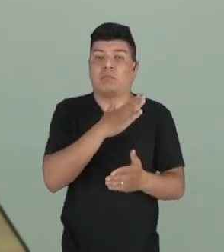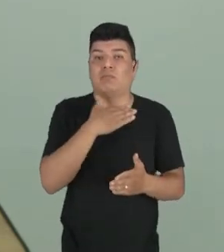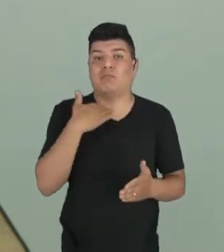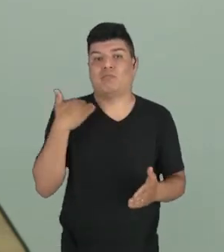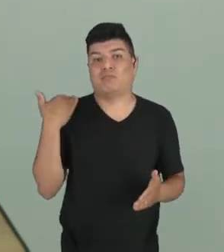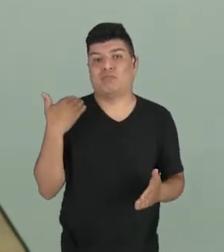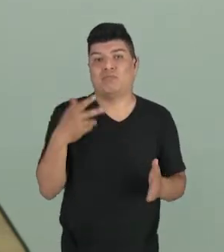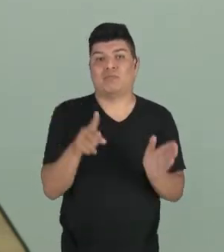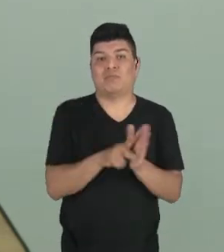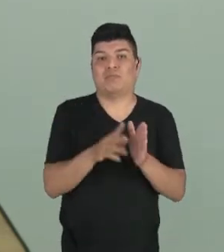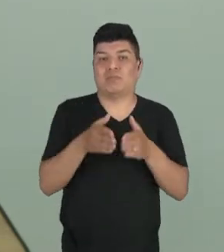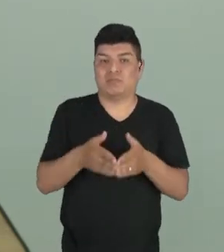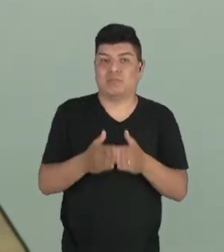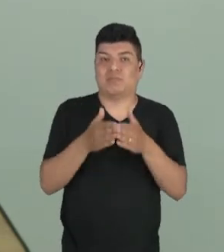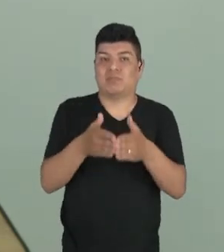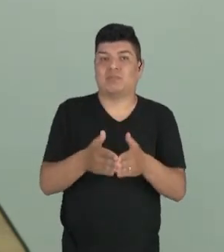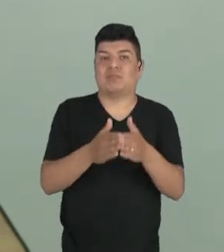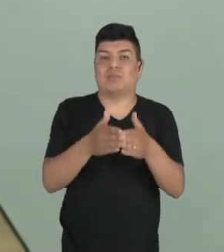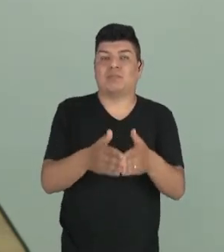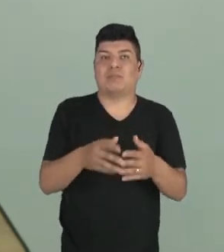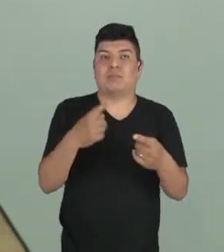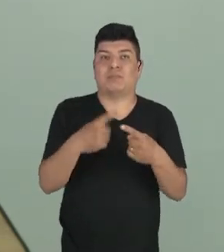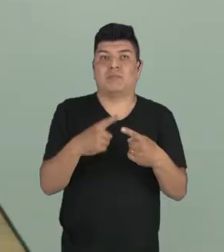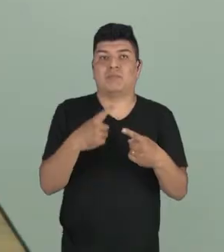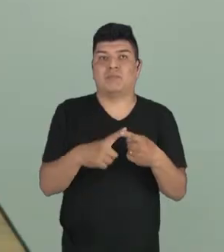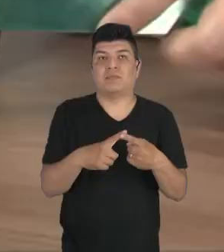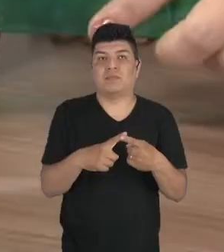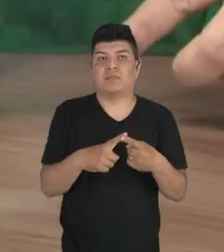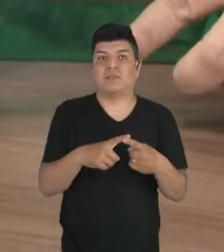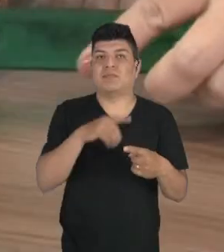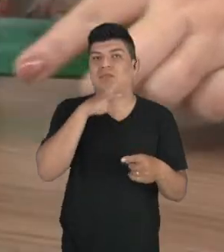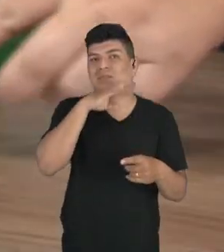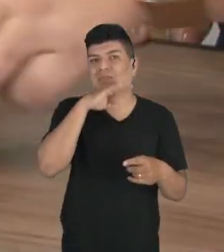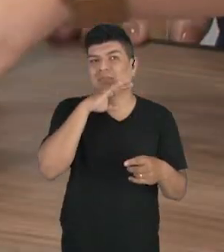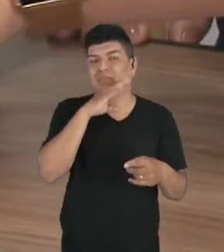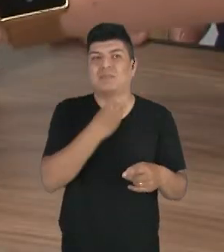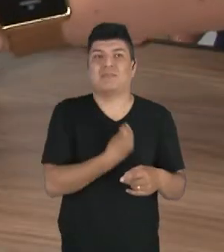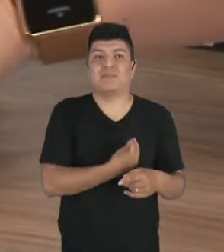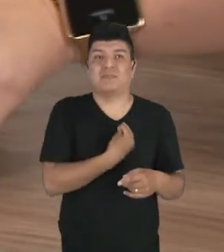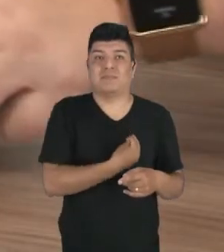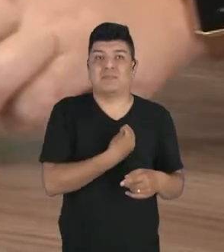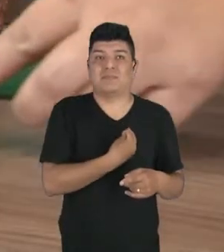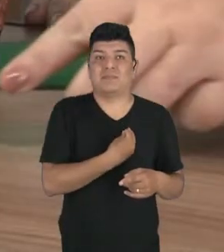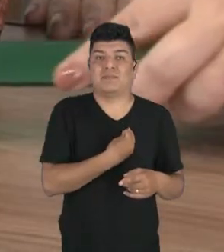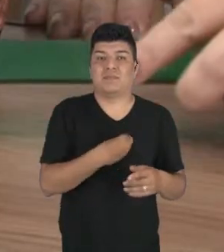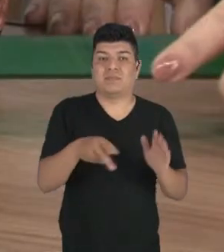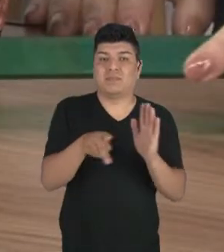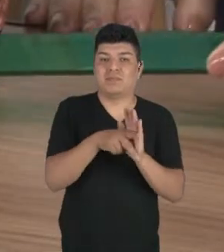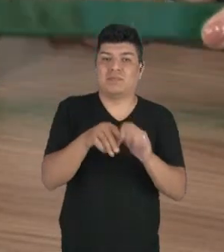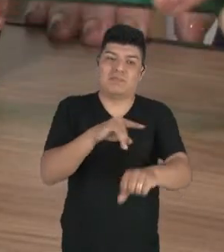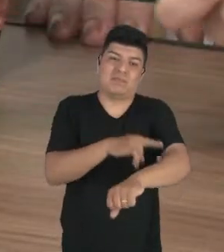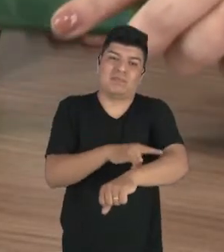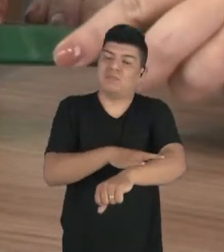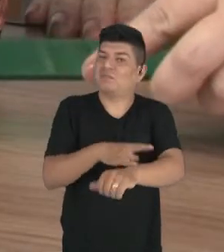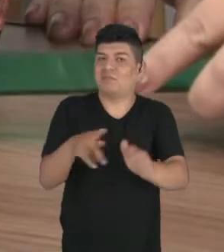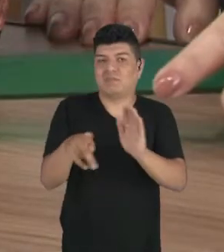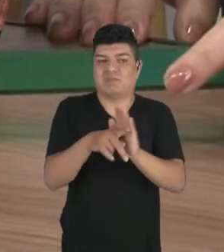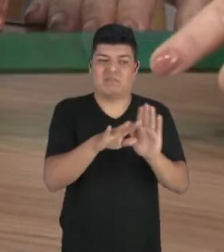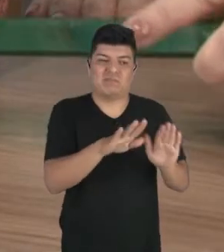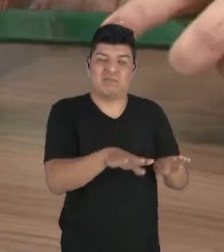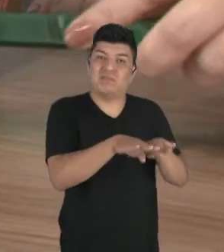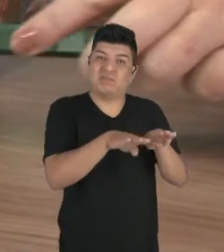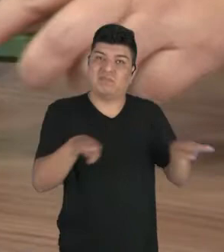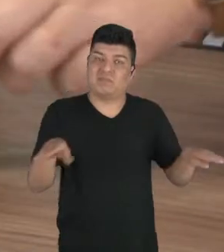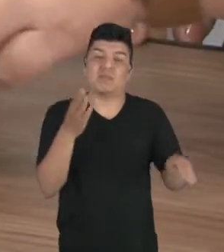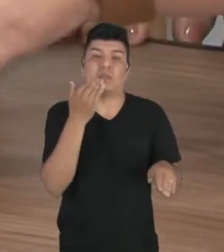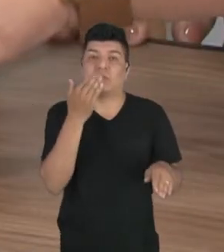própria viagem, porque as condições eram precárias, aqui eles faziam suas próprias necessidades, aqui eles comiam,